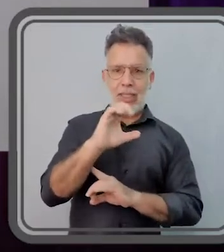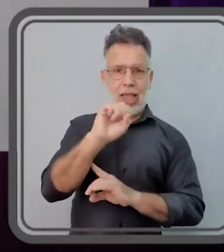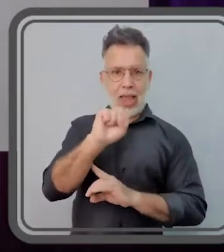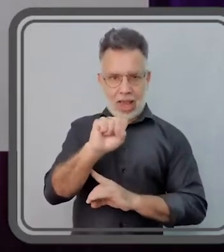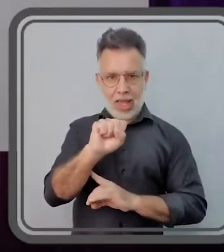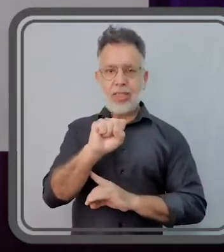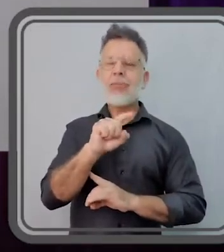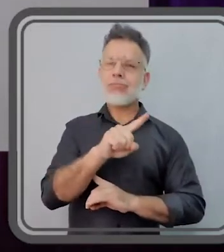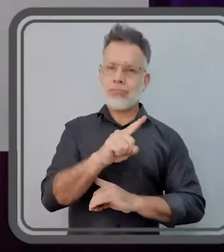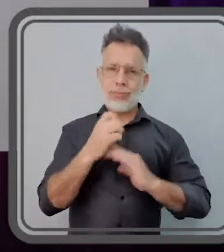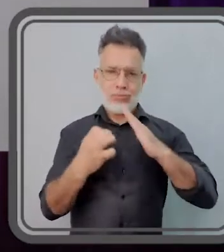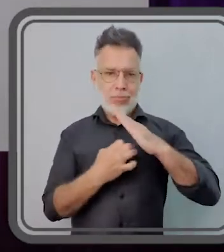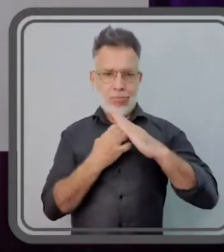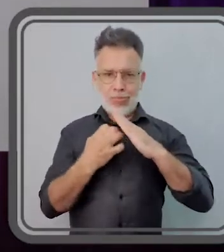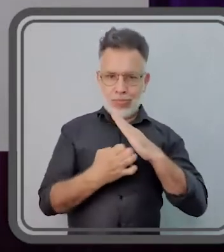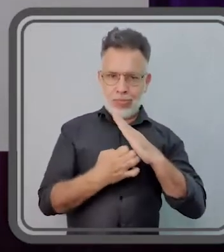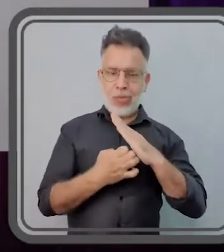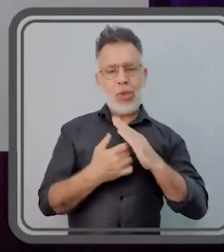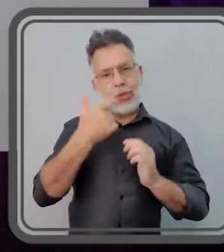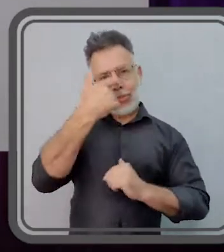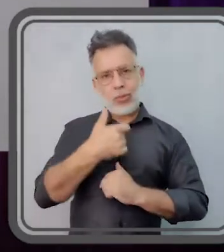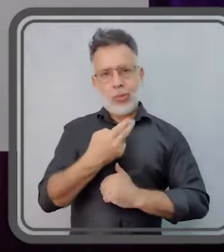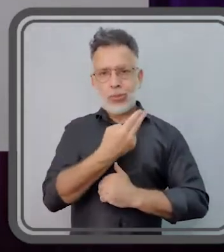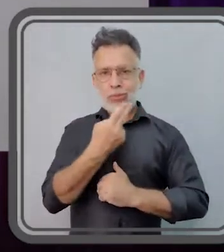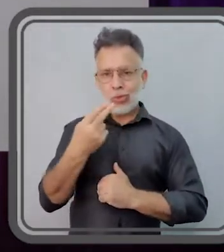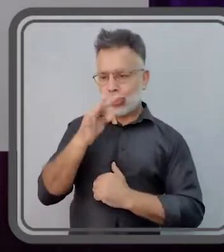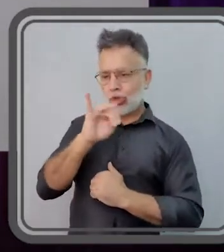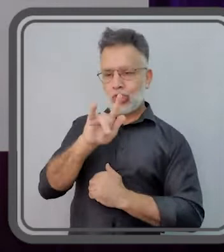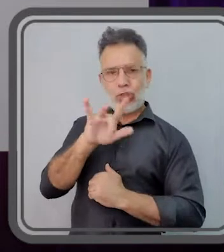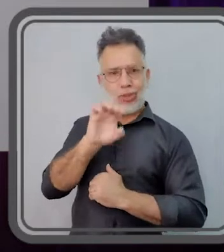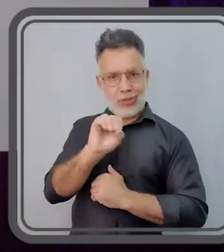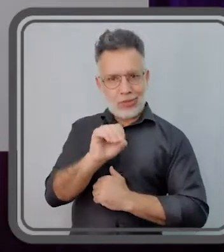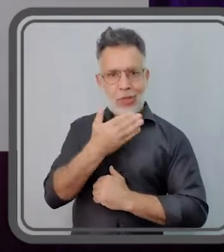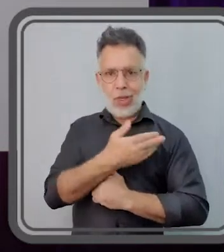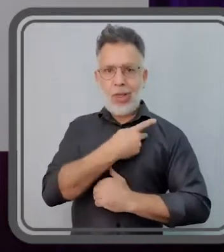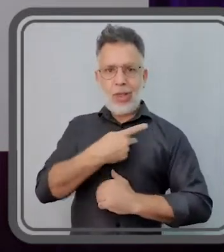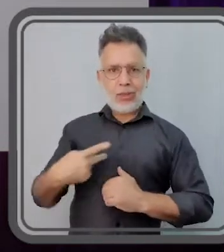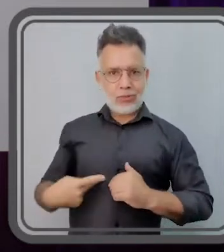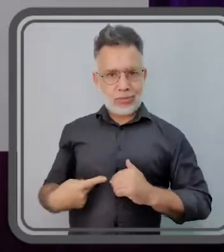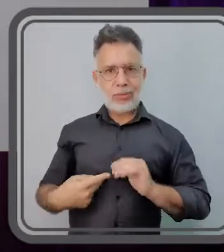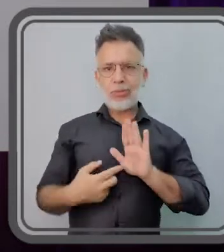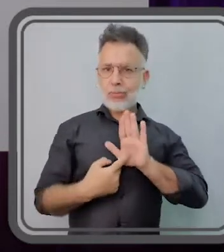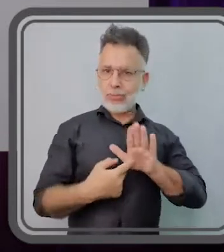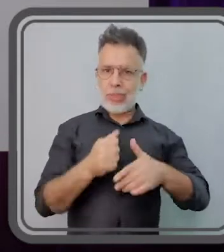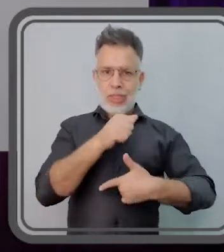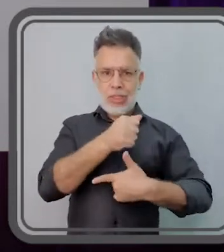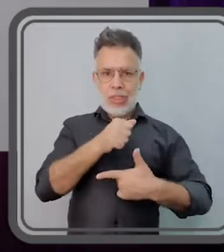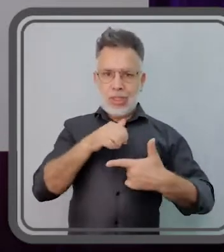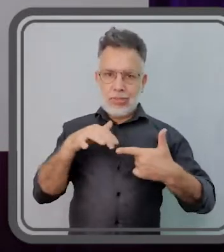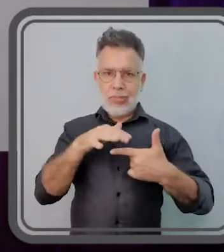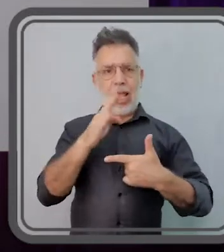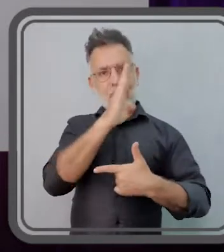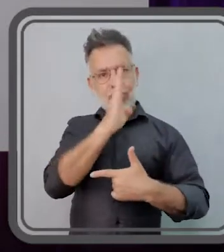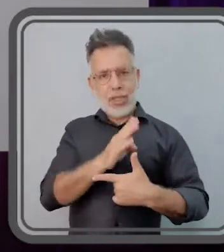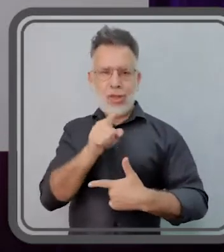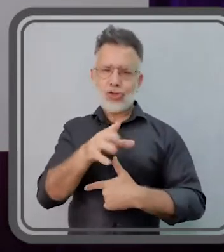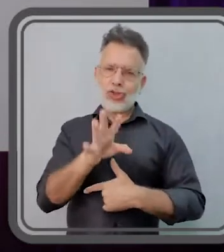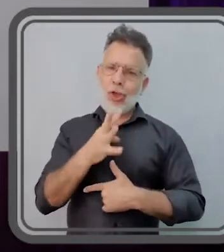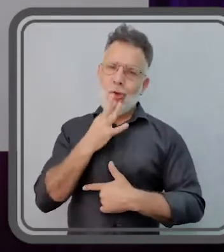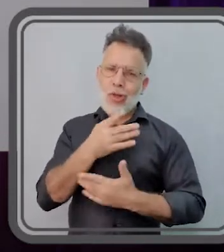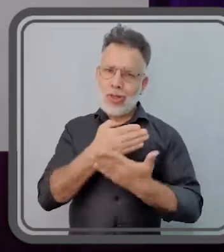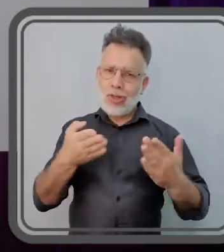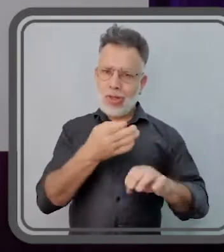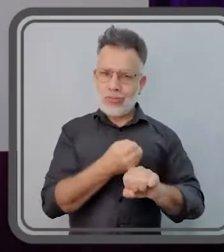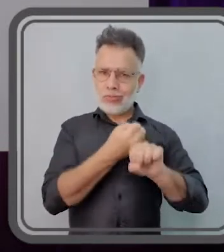TCS, a Tata Consulting Services. Sou o Thiago Alves, CEO da Regus do Spaces do Brasil, host já conhecido de vocês no Intalks, e hoje